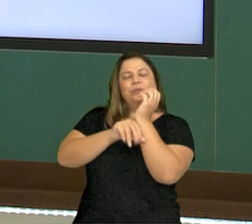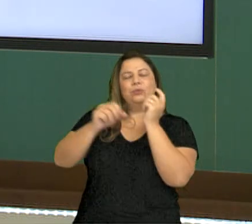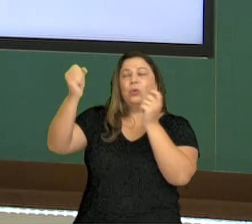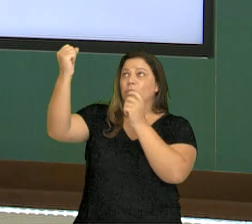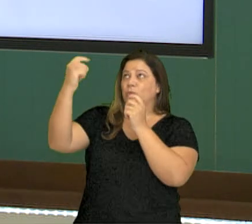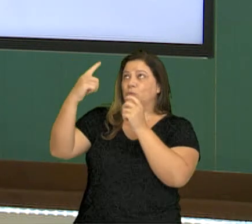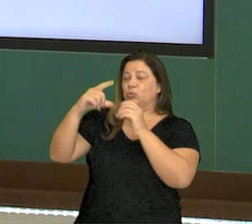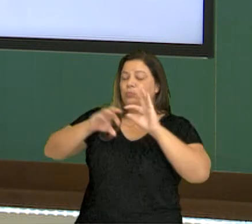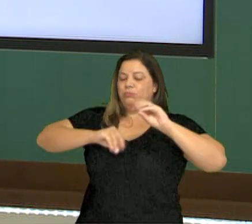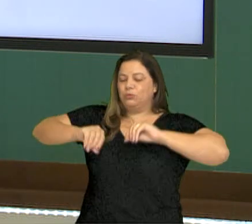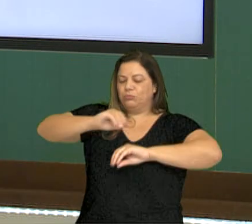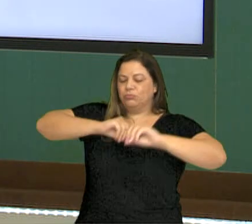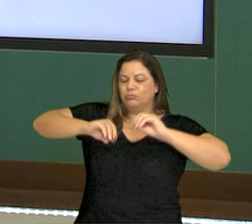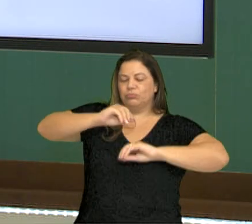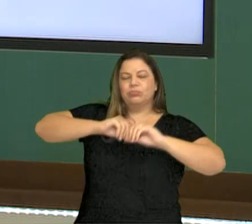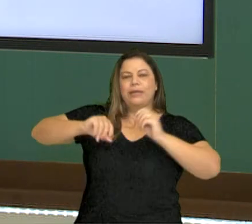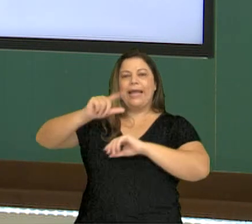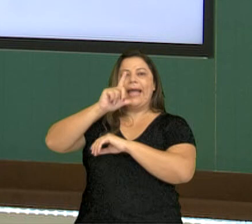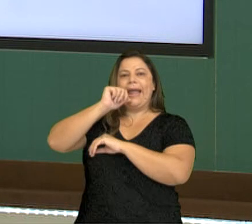do solo.